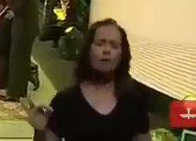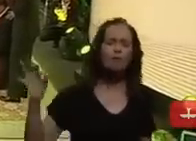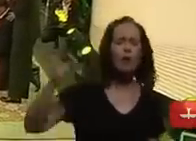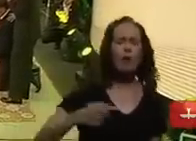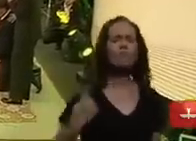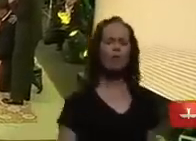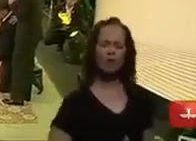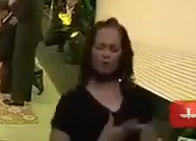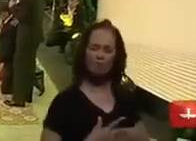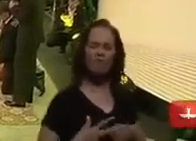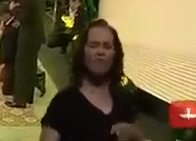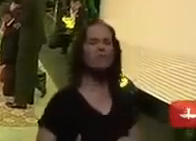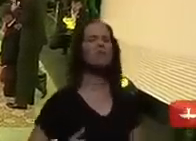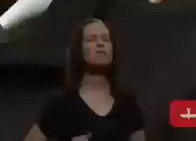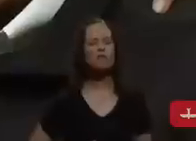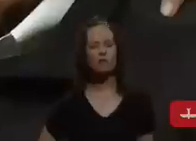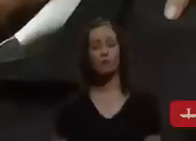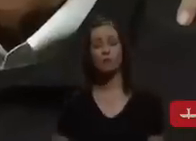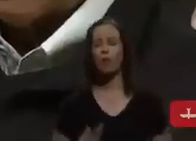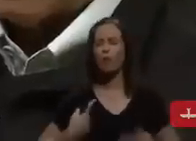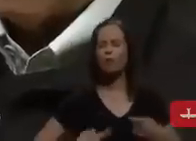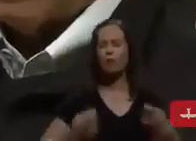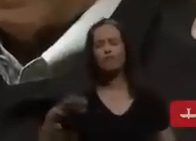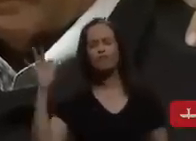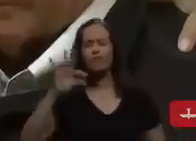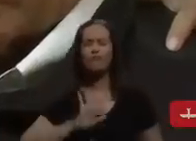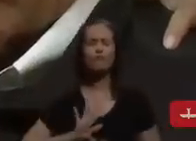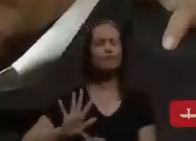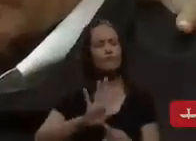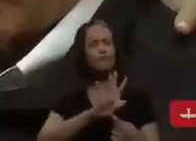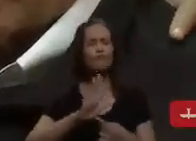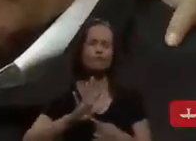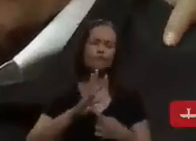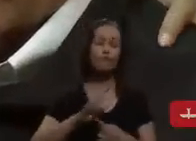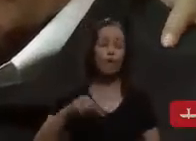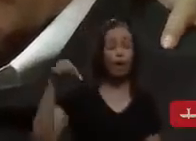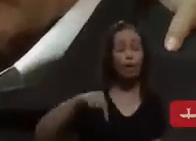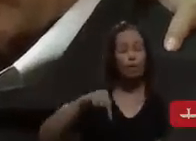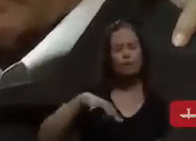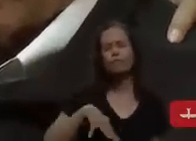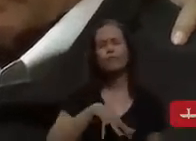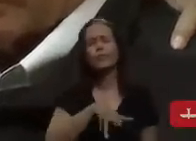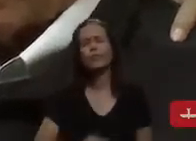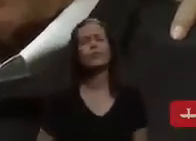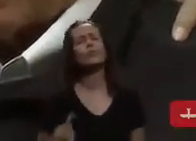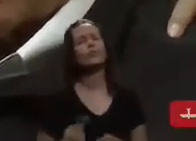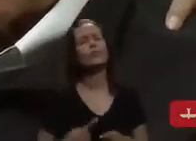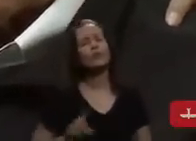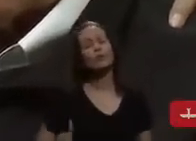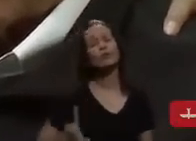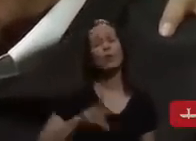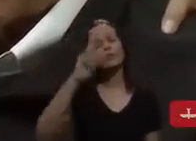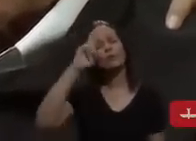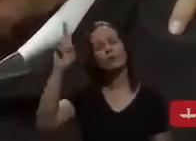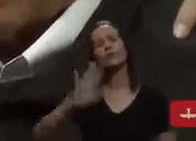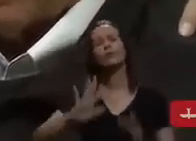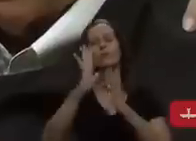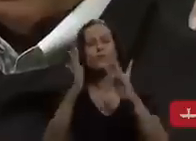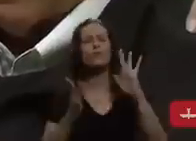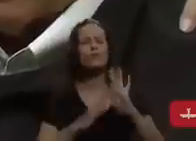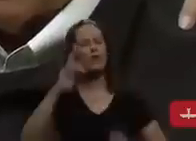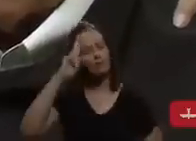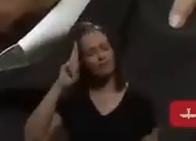espirituais que serão manifestadas no mundo natural, porque só o Senhor Jesus